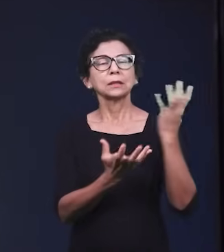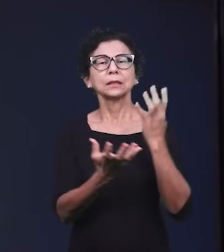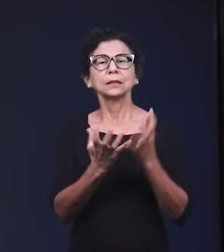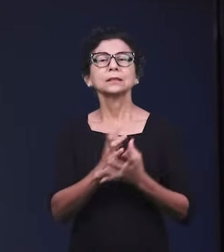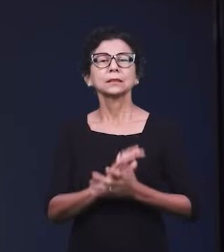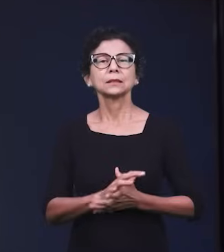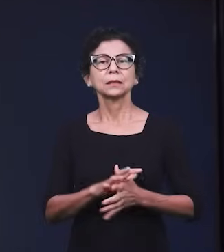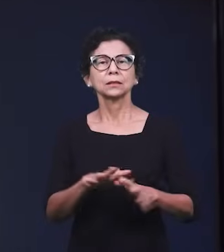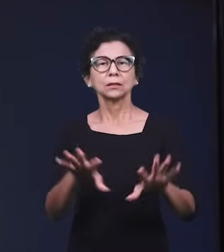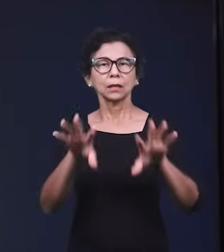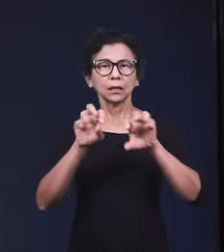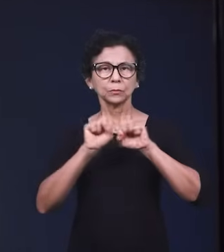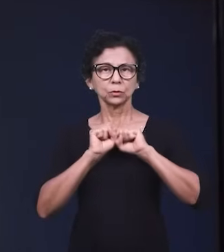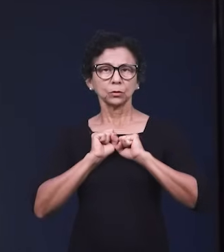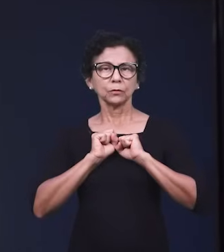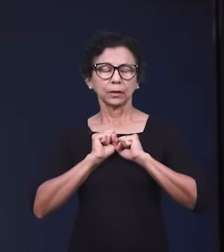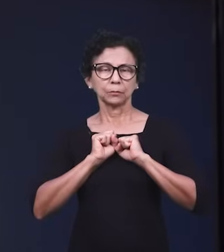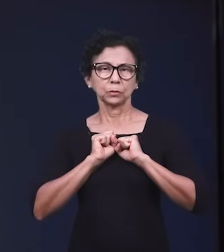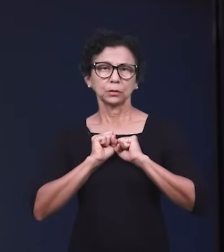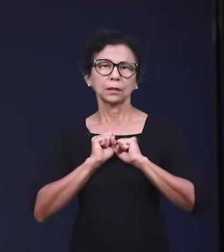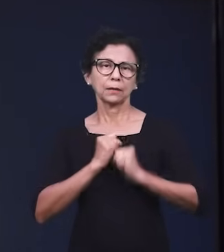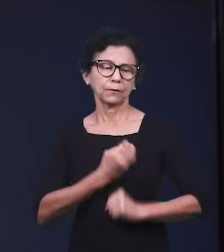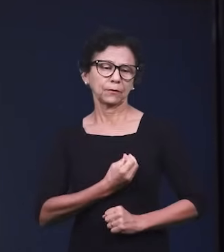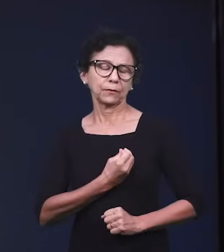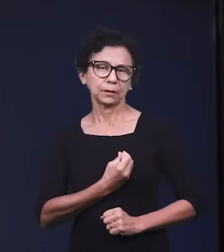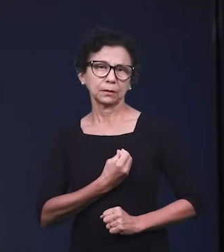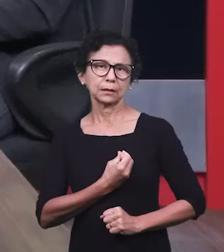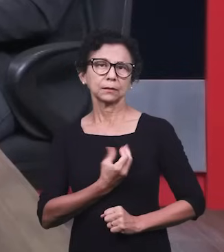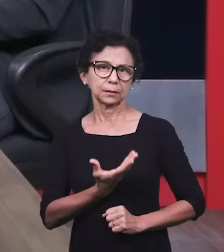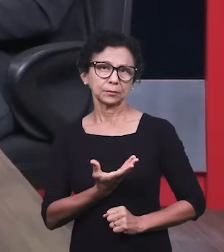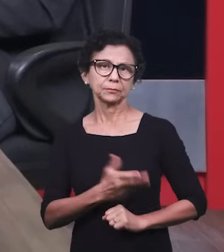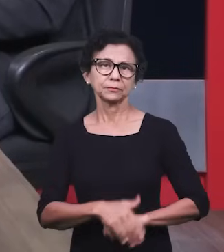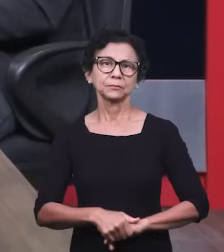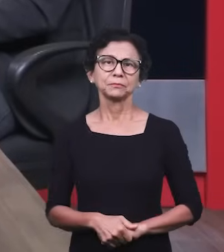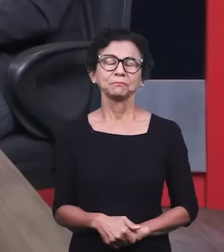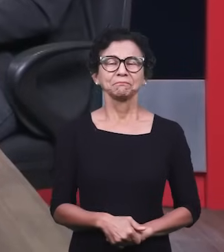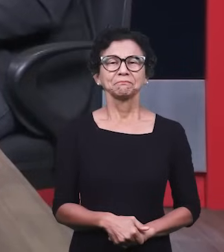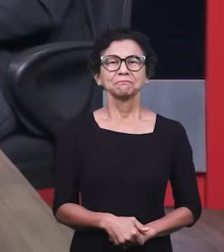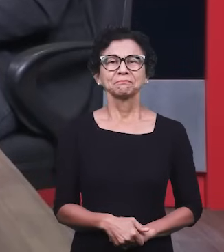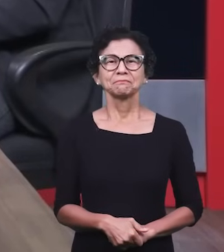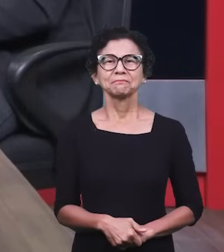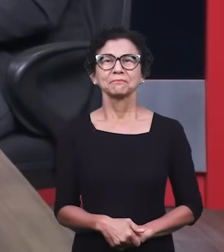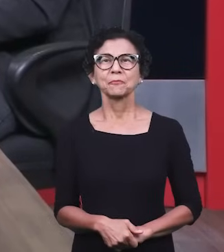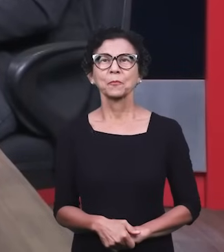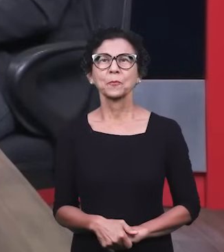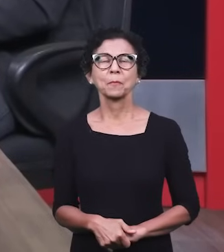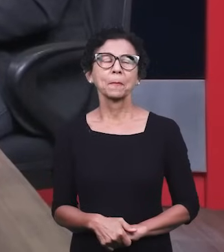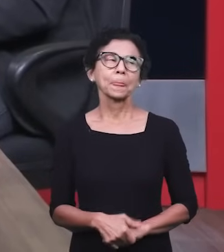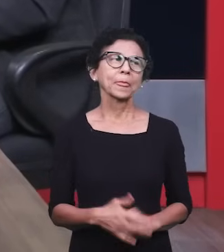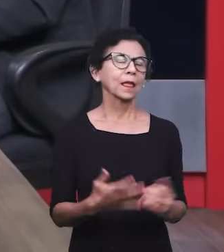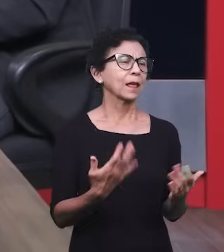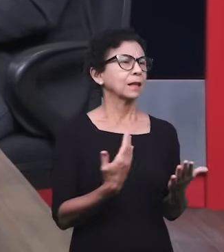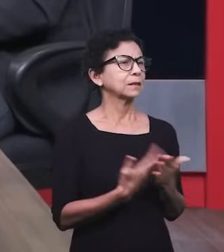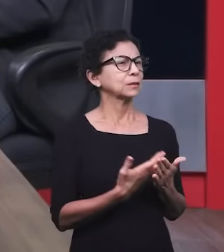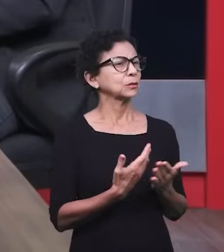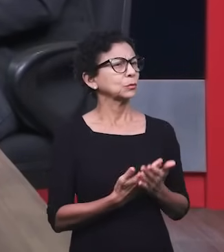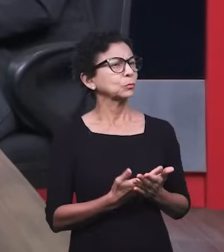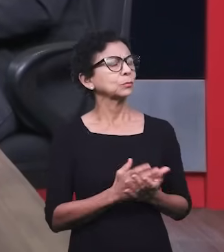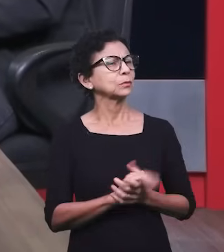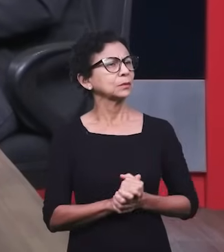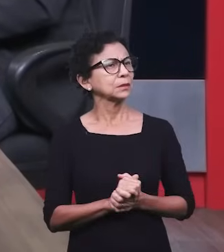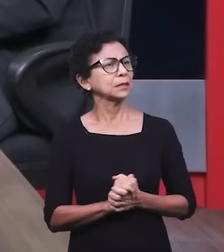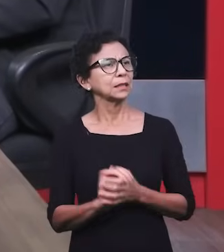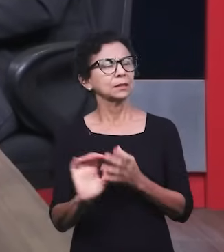né de de alimento é é muito interessante mesmo né quando a gente fala de do estudo da botânica